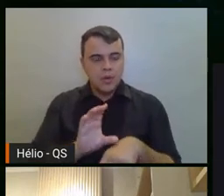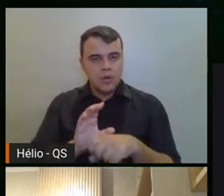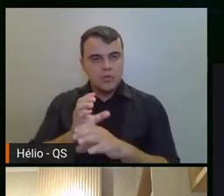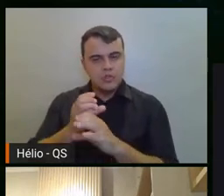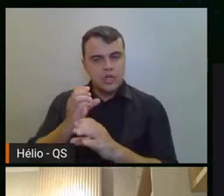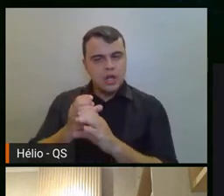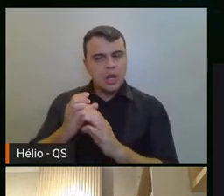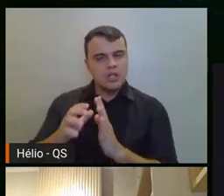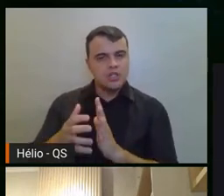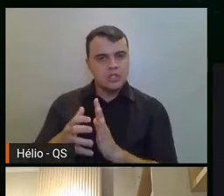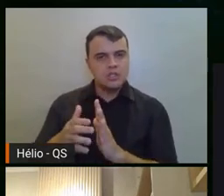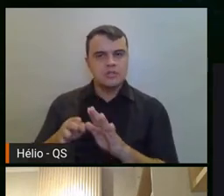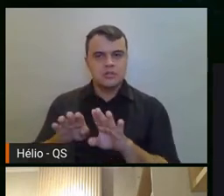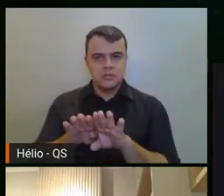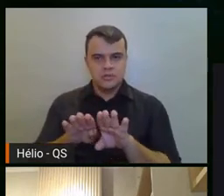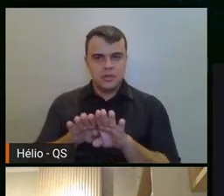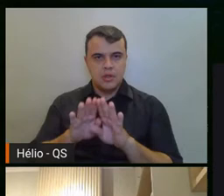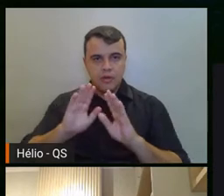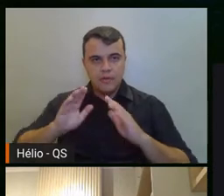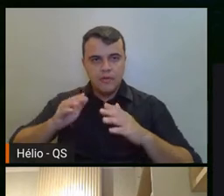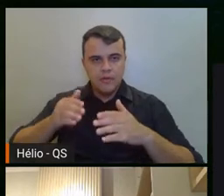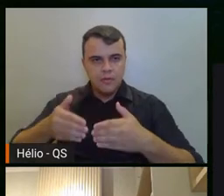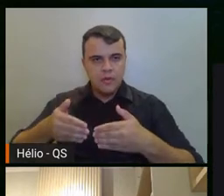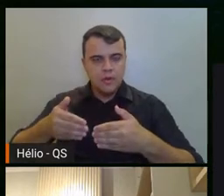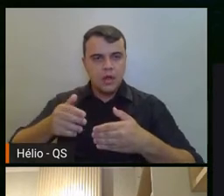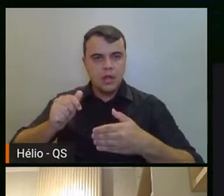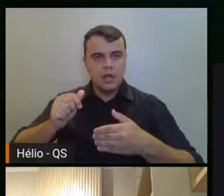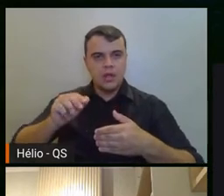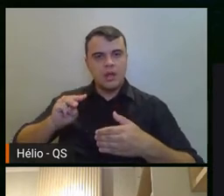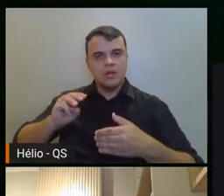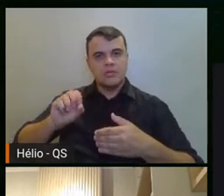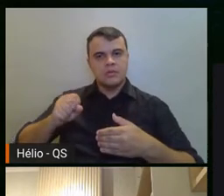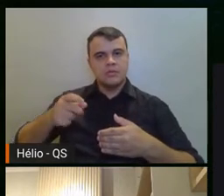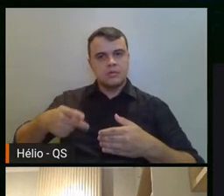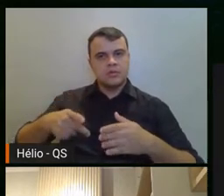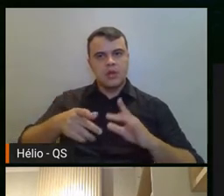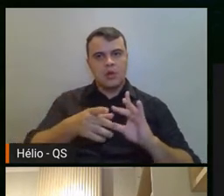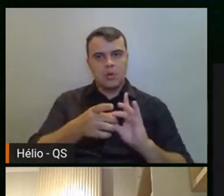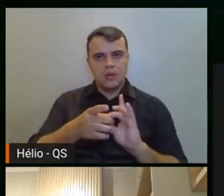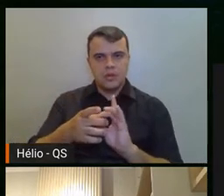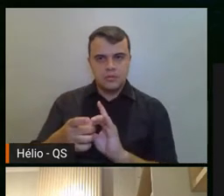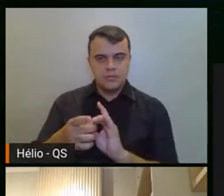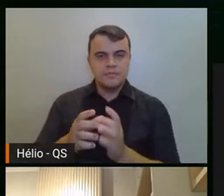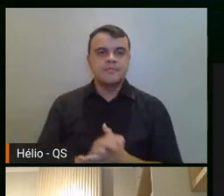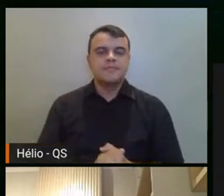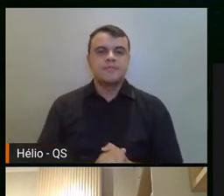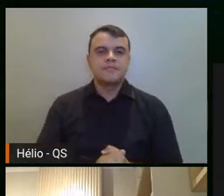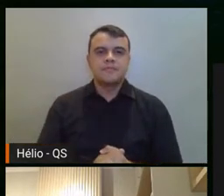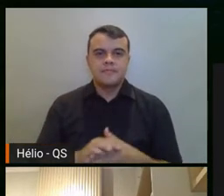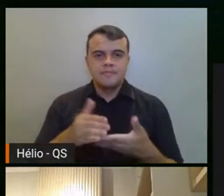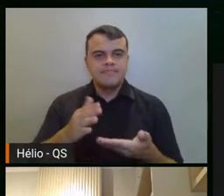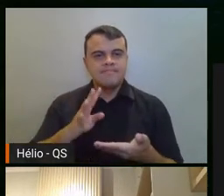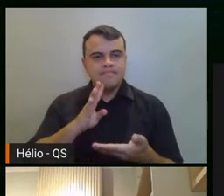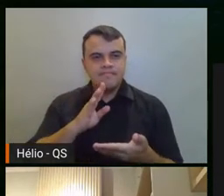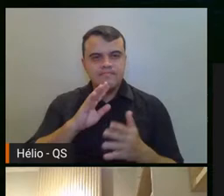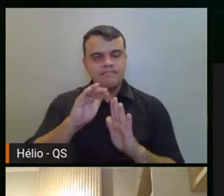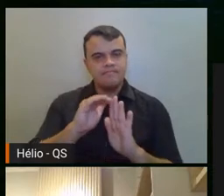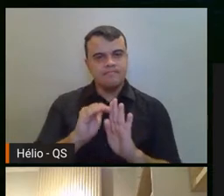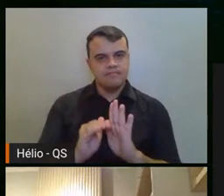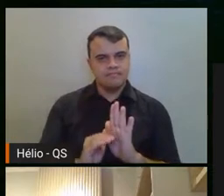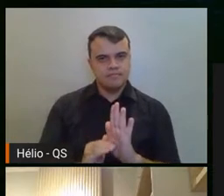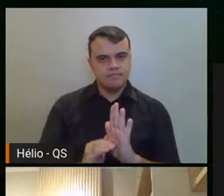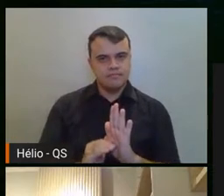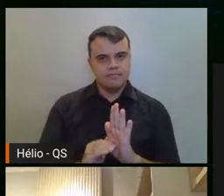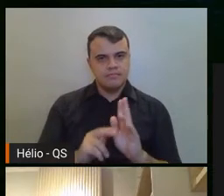engenharia de dados né também com foco em ferramentas da WS para esse contexto em especial então bem bacana a jornada né galera